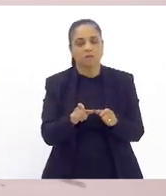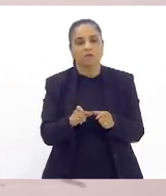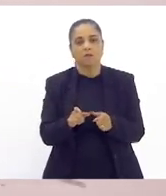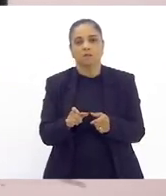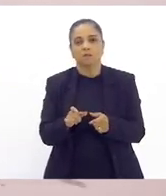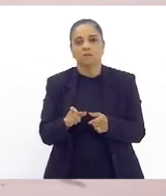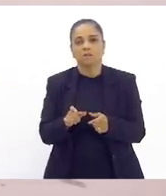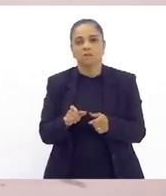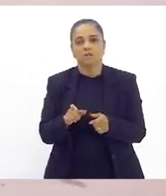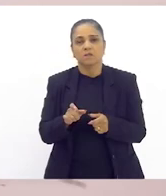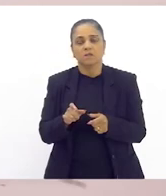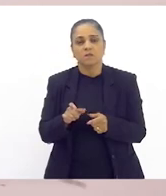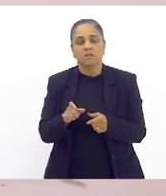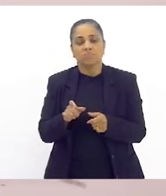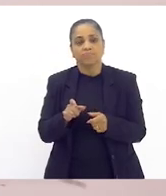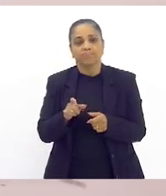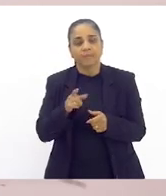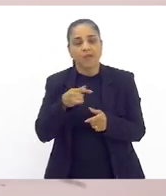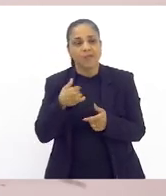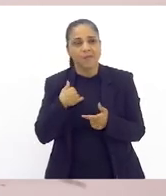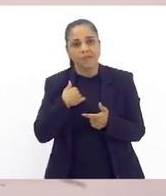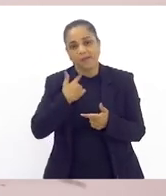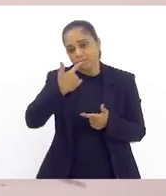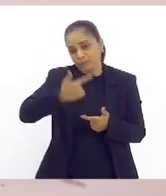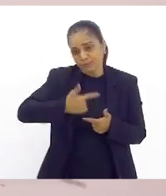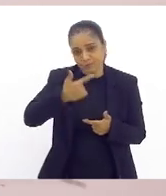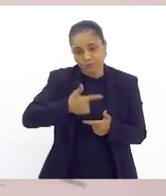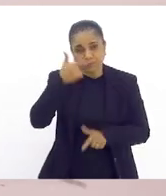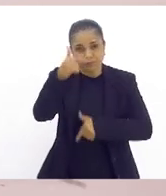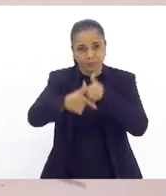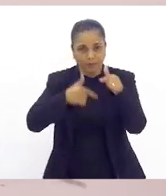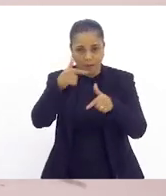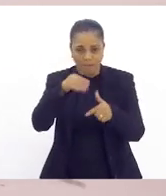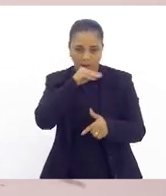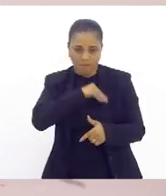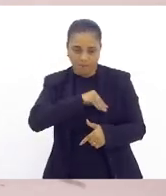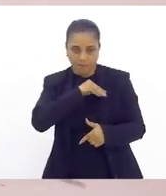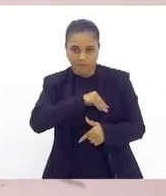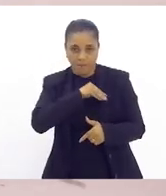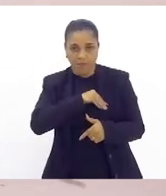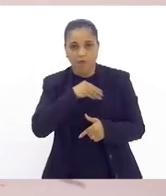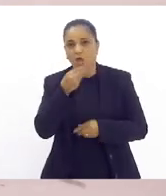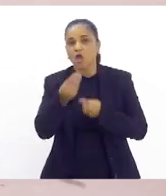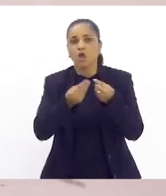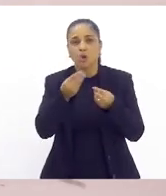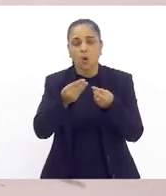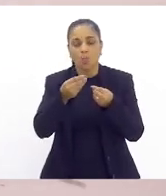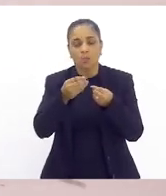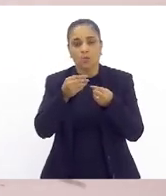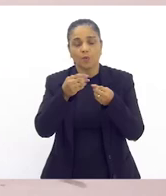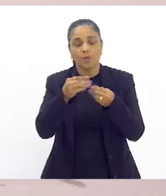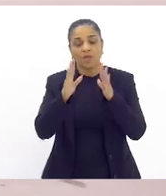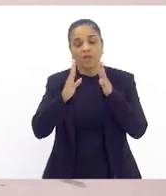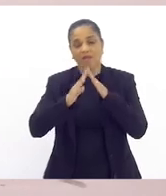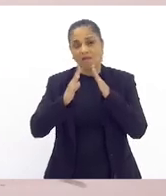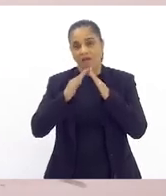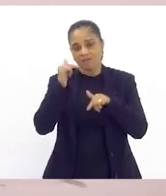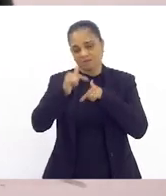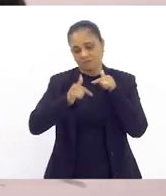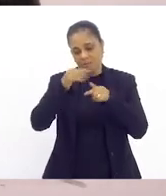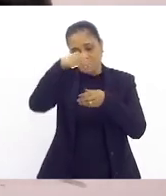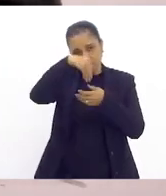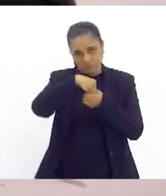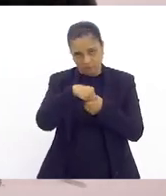ter uma outra fonte de renda através do serviço informal trabalha em casa e aí agora